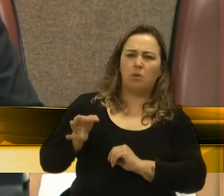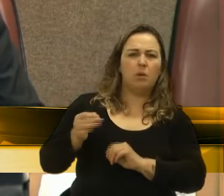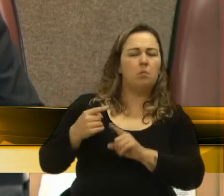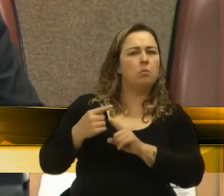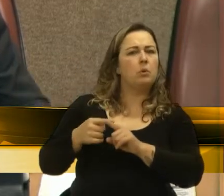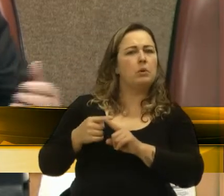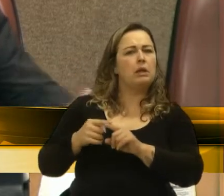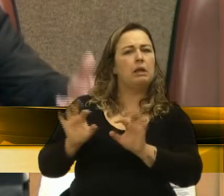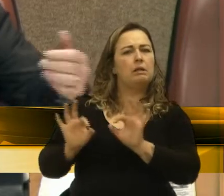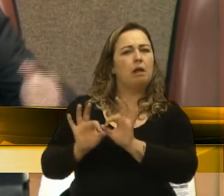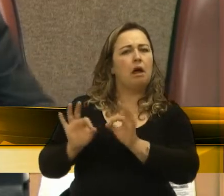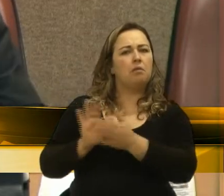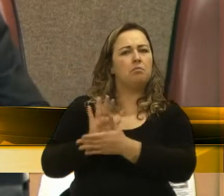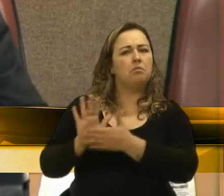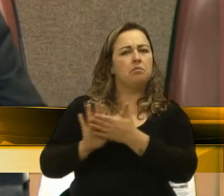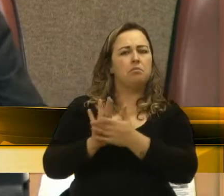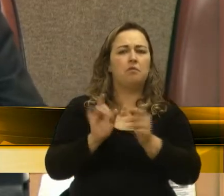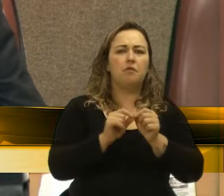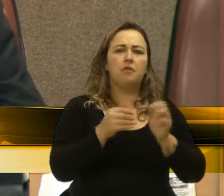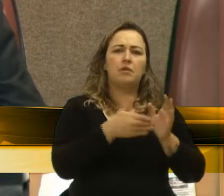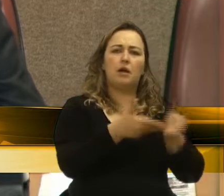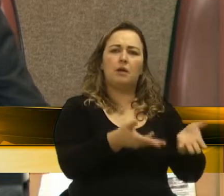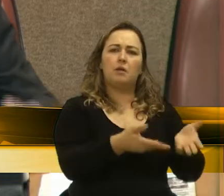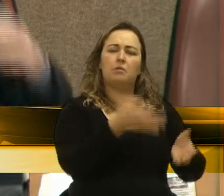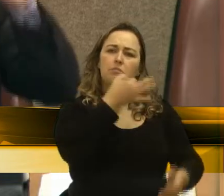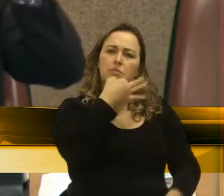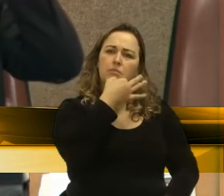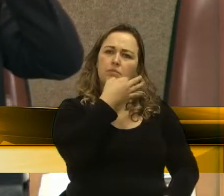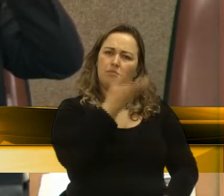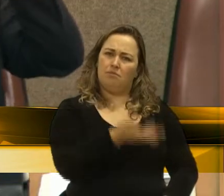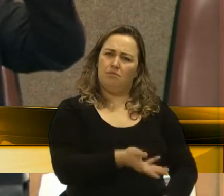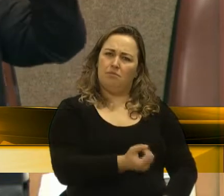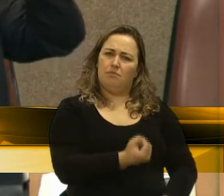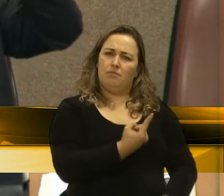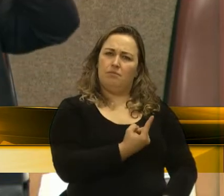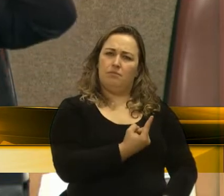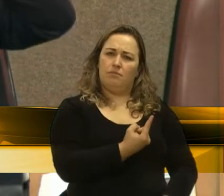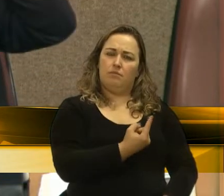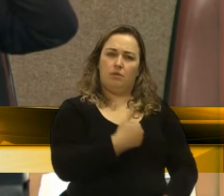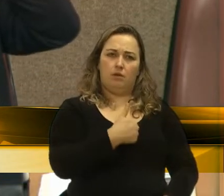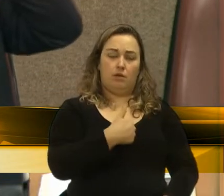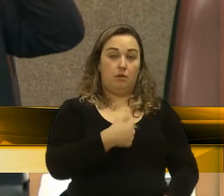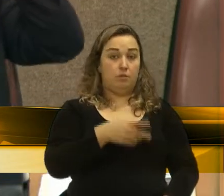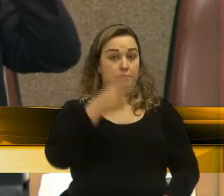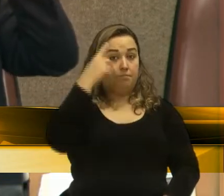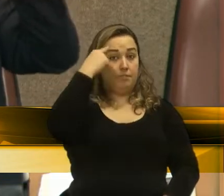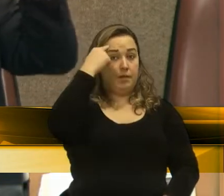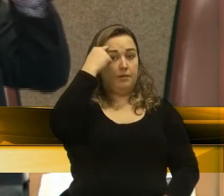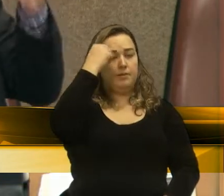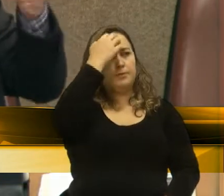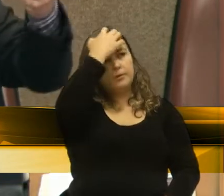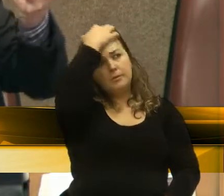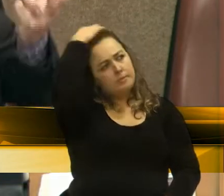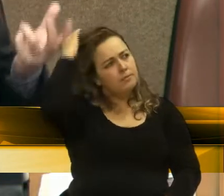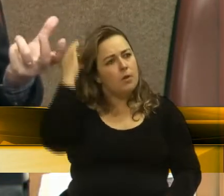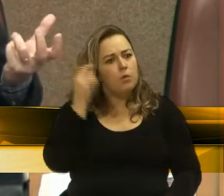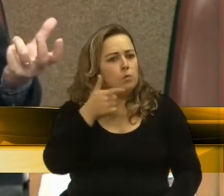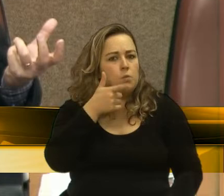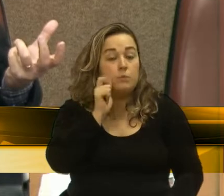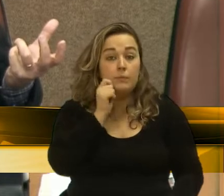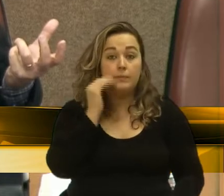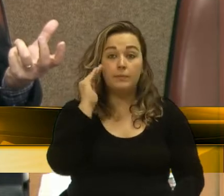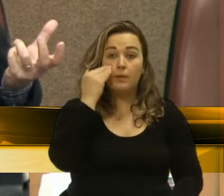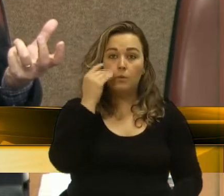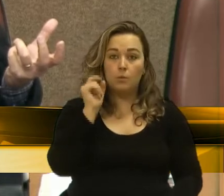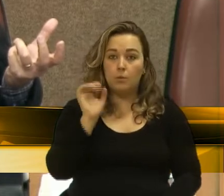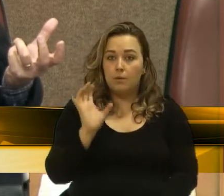foi feito até este momento em Caxias do Sul? Eu fiquei... Eu não conseguia mais entender o que estava